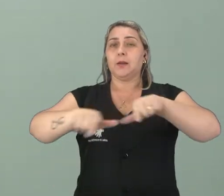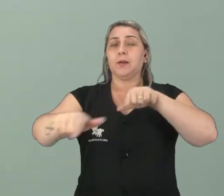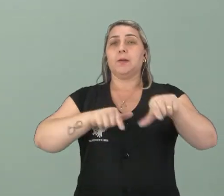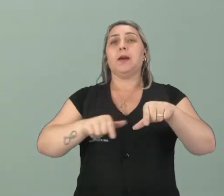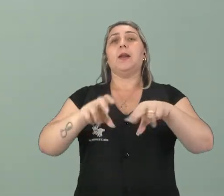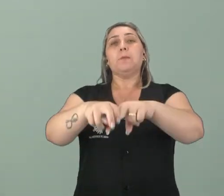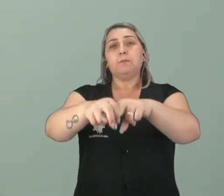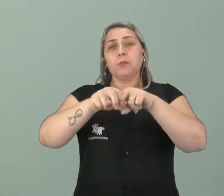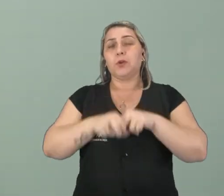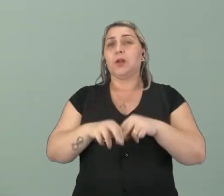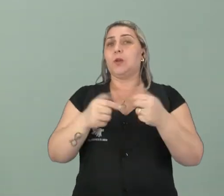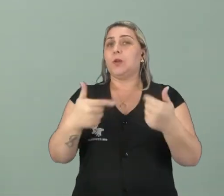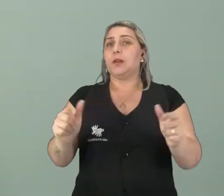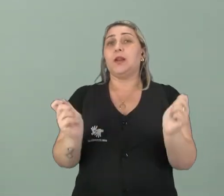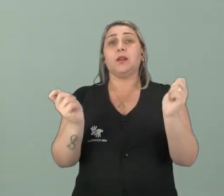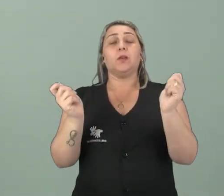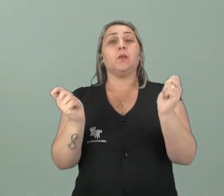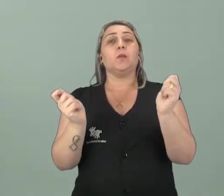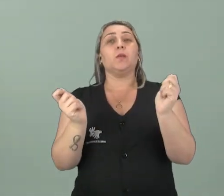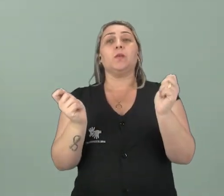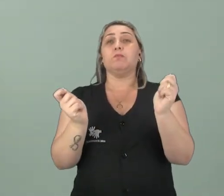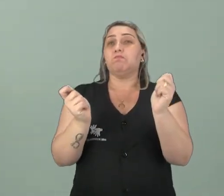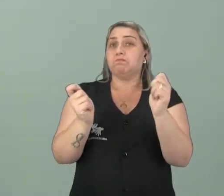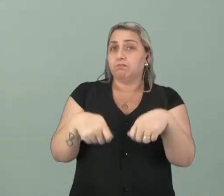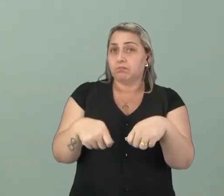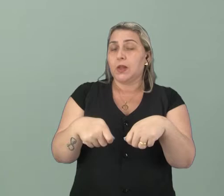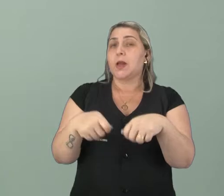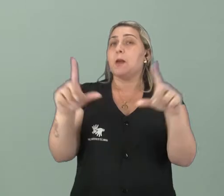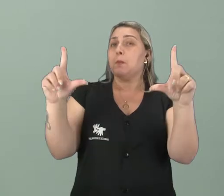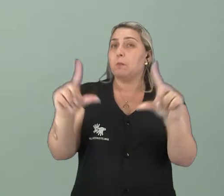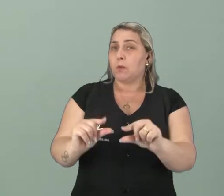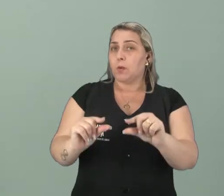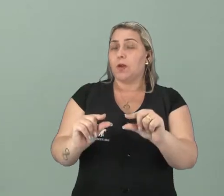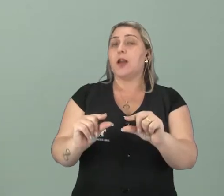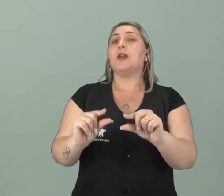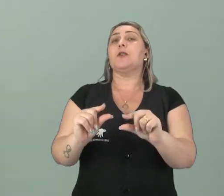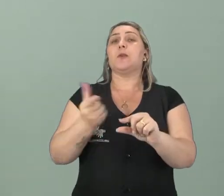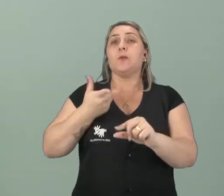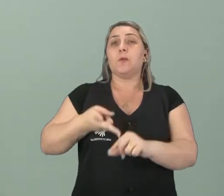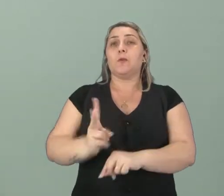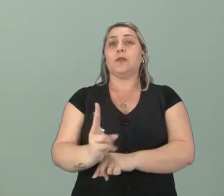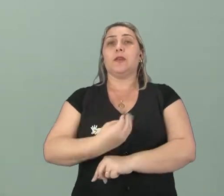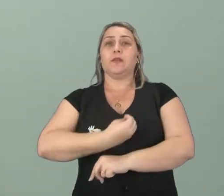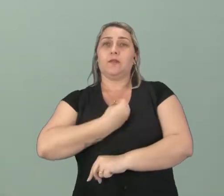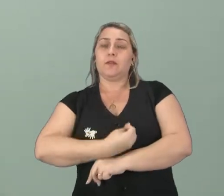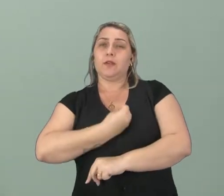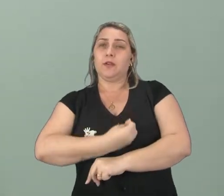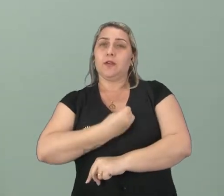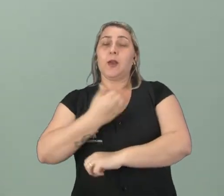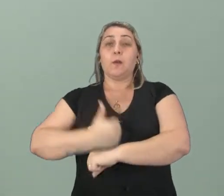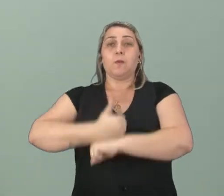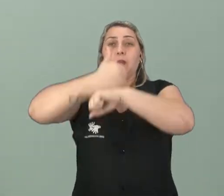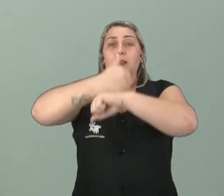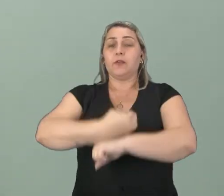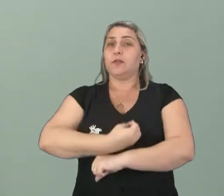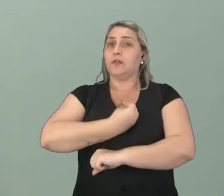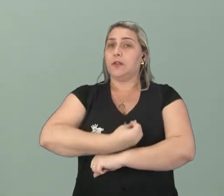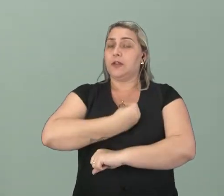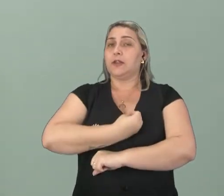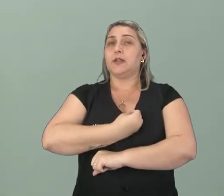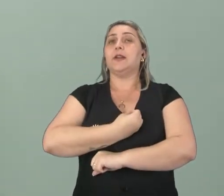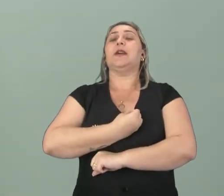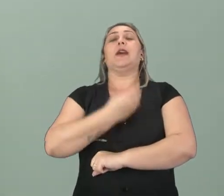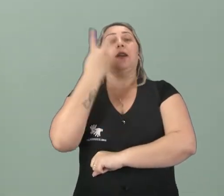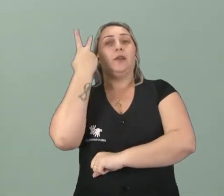e portanto, não ter mais as condições mínimas de sobrevivência, de qualidade de vida, então